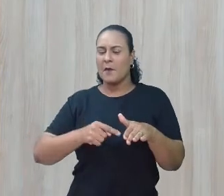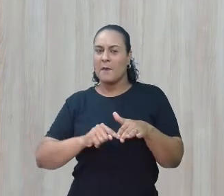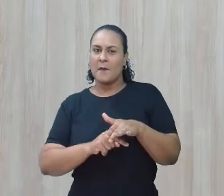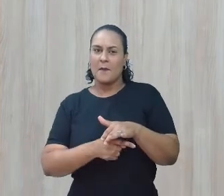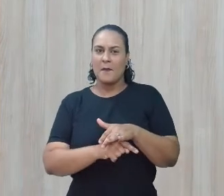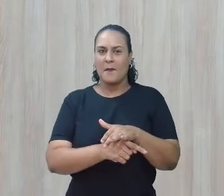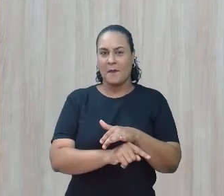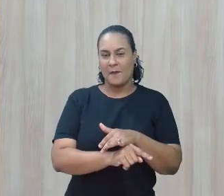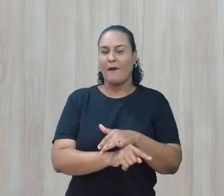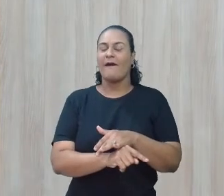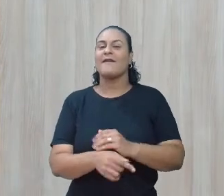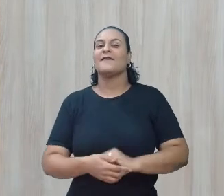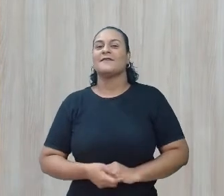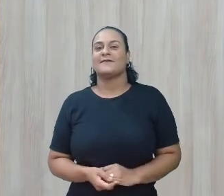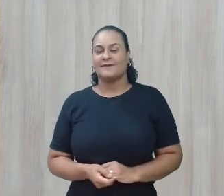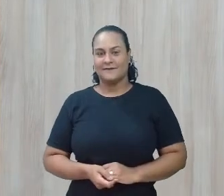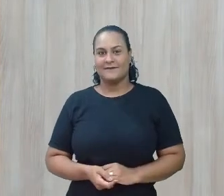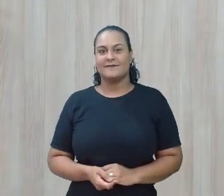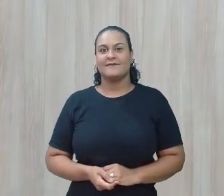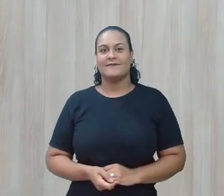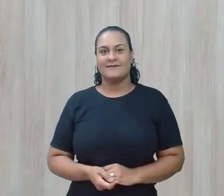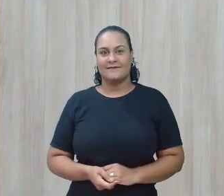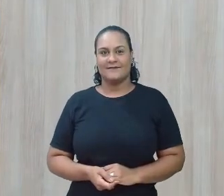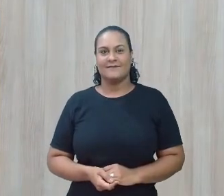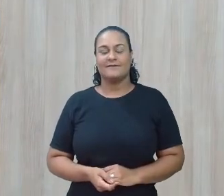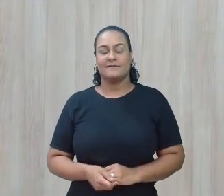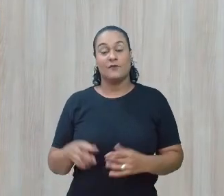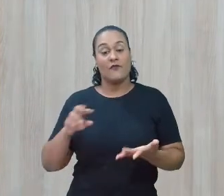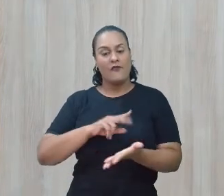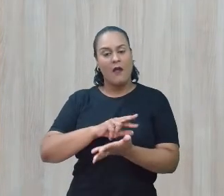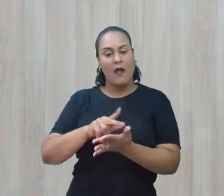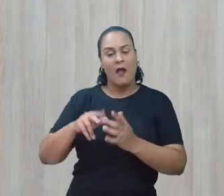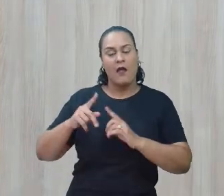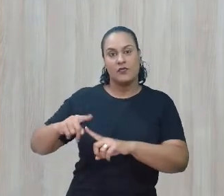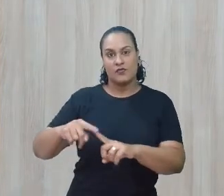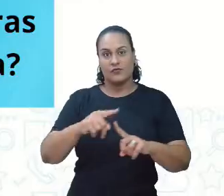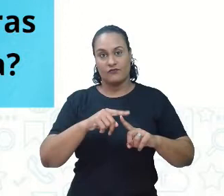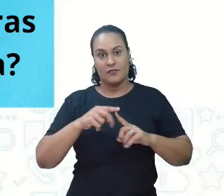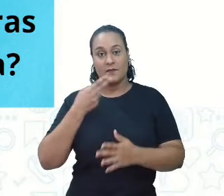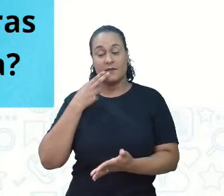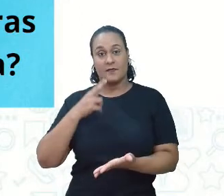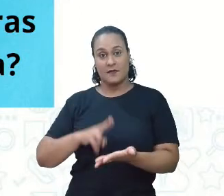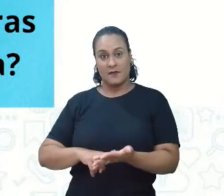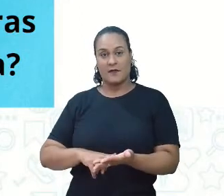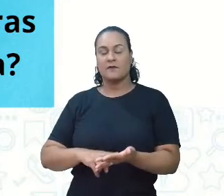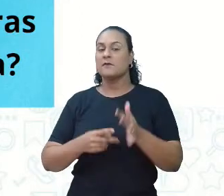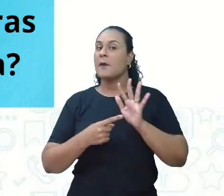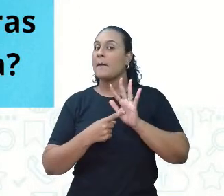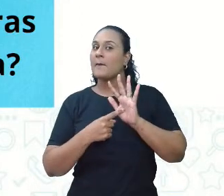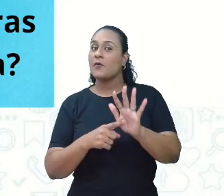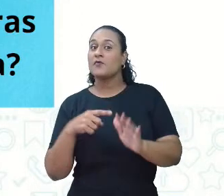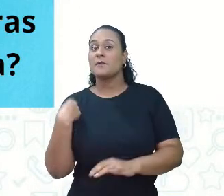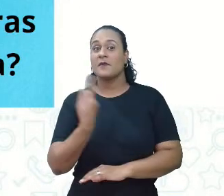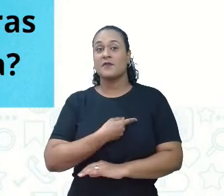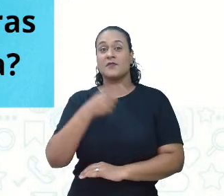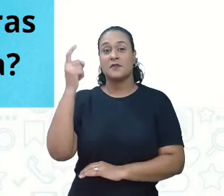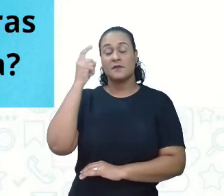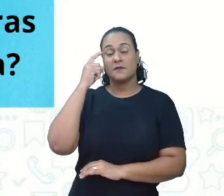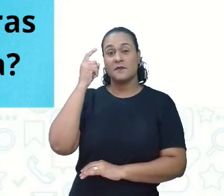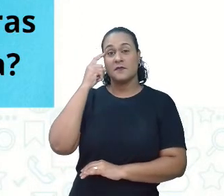passeio guiado por mim, pelos vários tipos de carta, tá certo? Então, aqui eu trouxe aqui uma telinha pra gente pensar